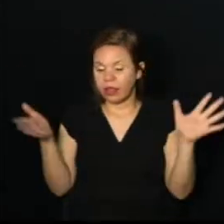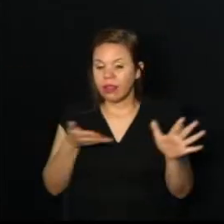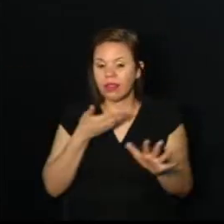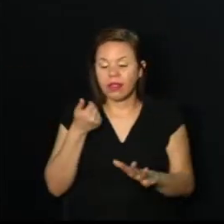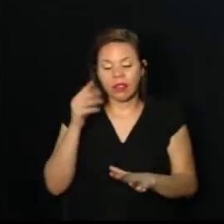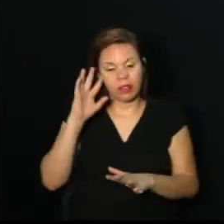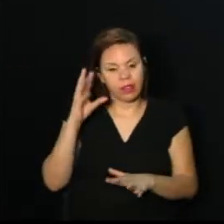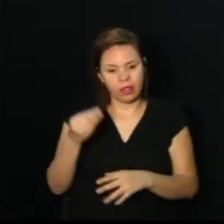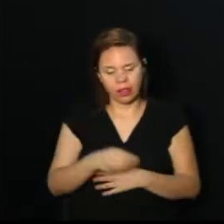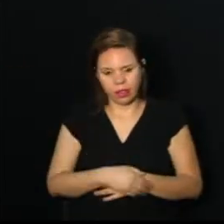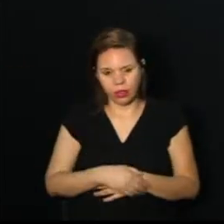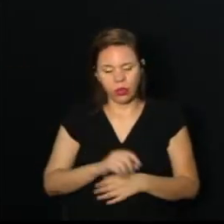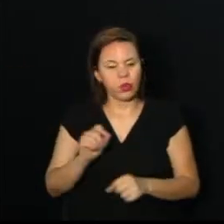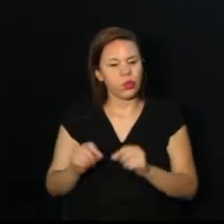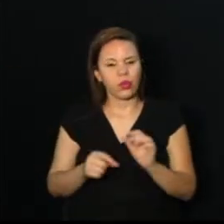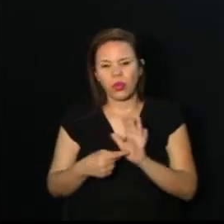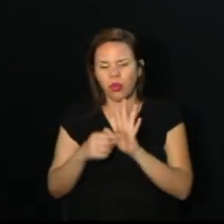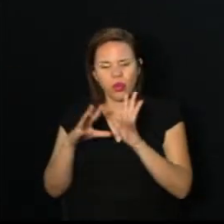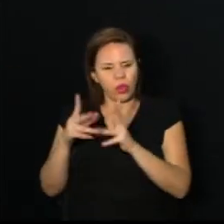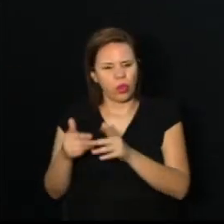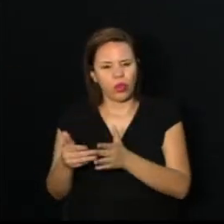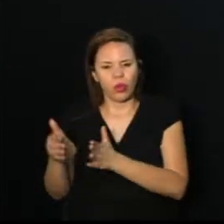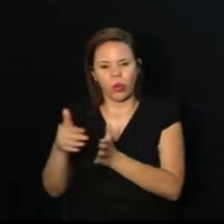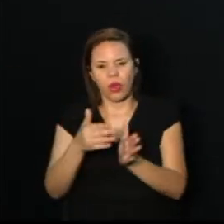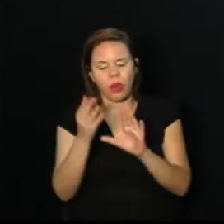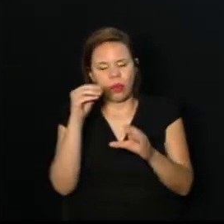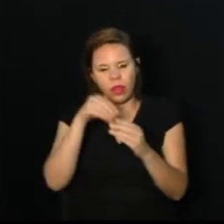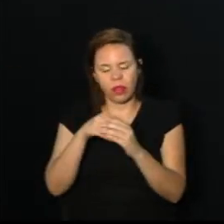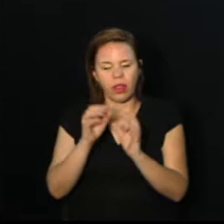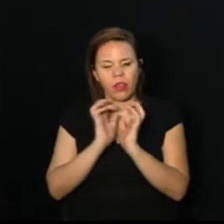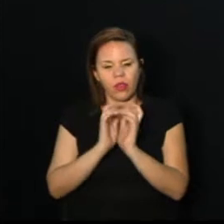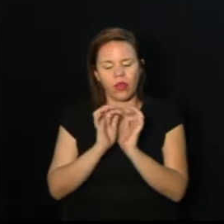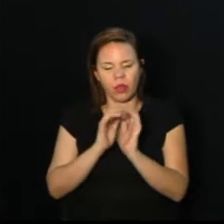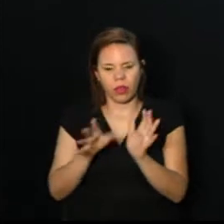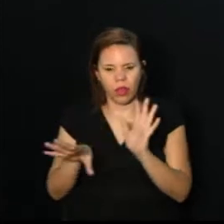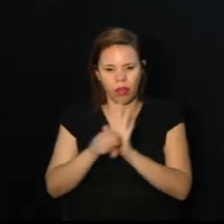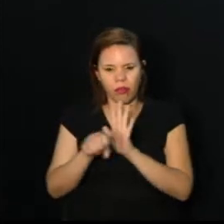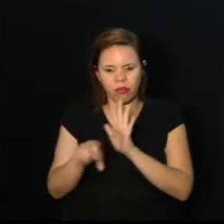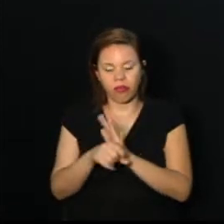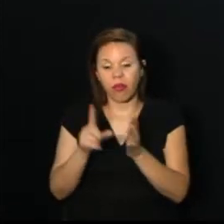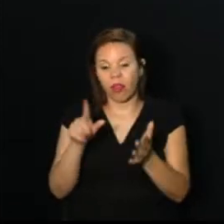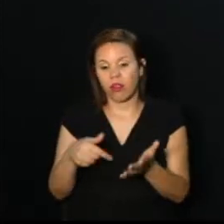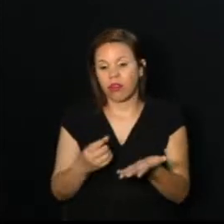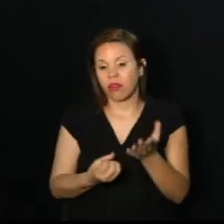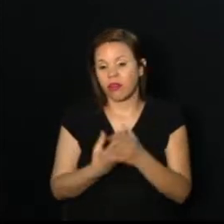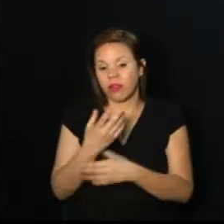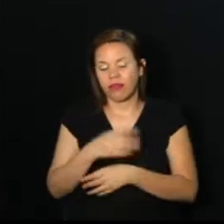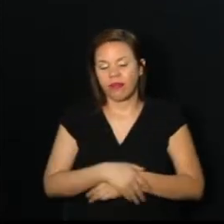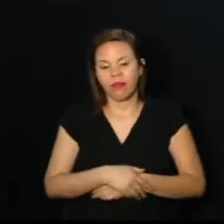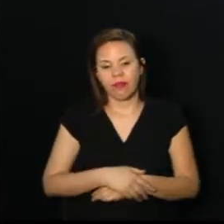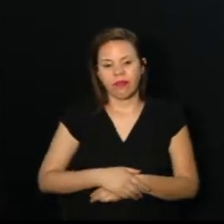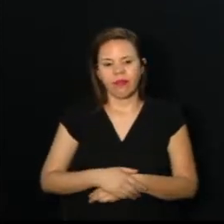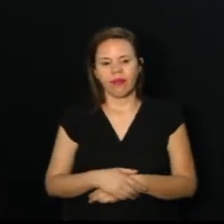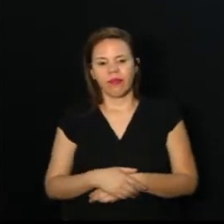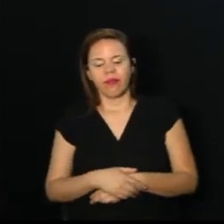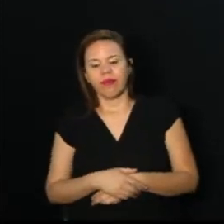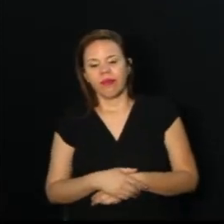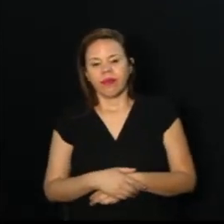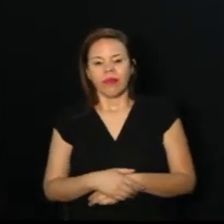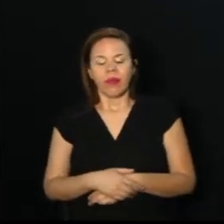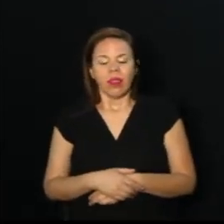fácil do que eu mostrar todo o caminho cerebral. Então, é isso mesmo que acontece no cérebro